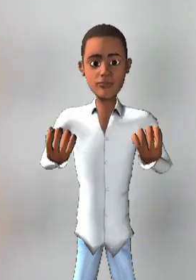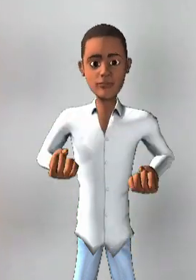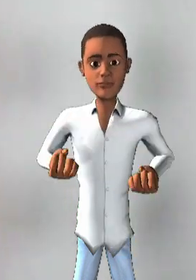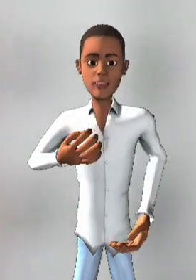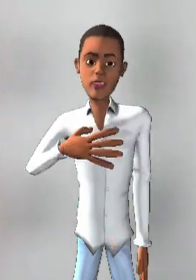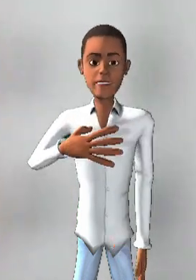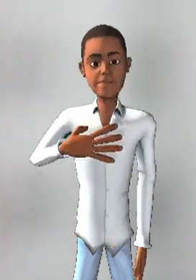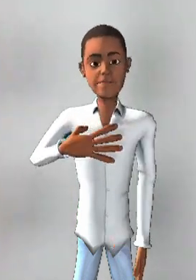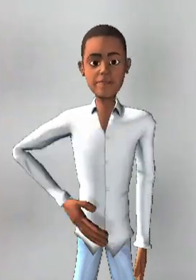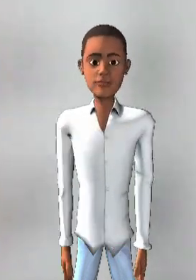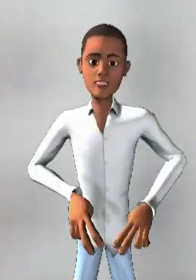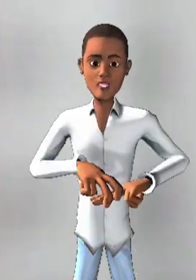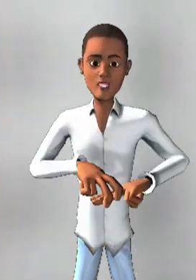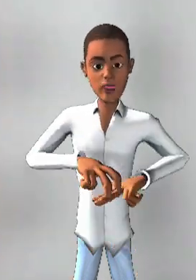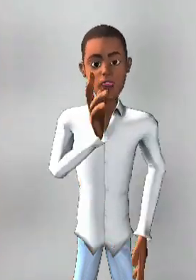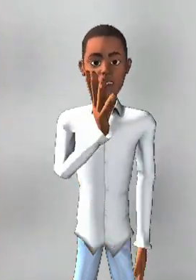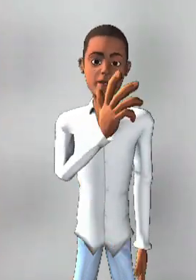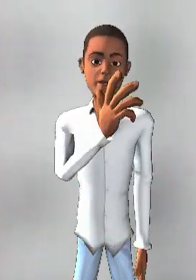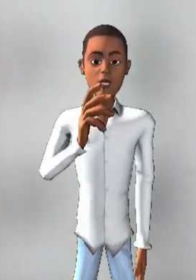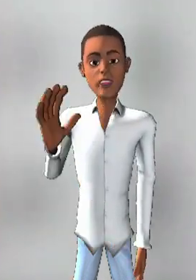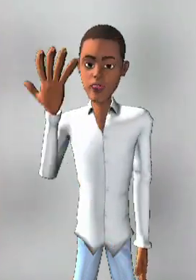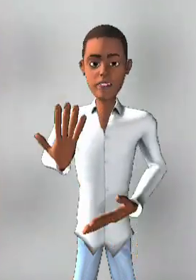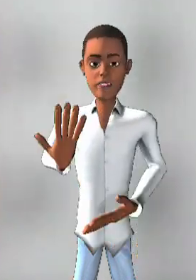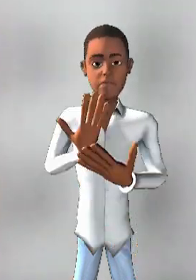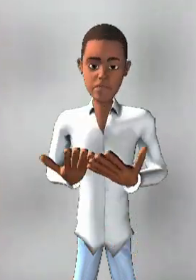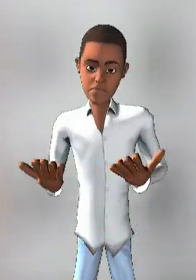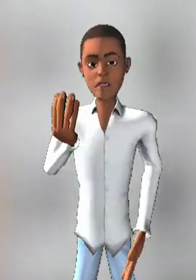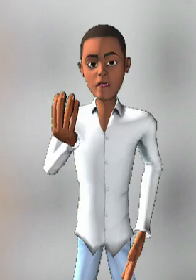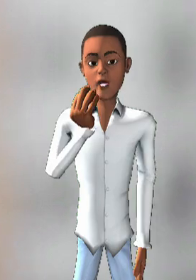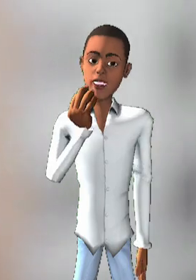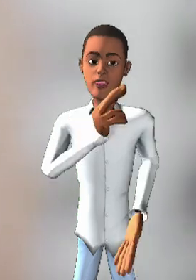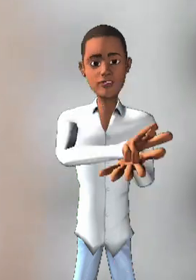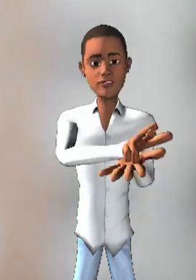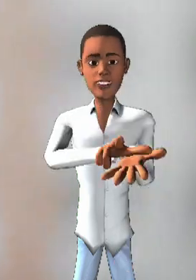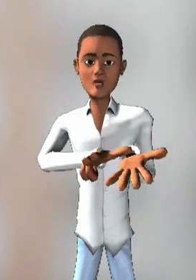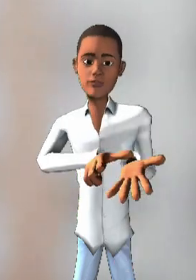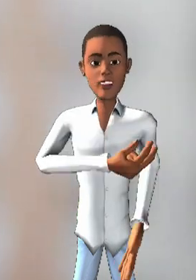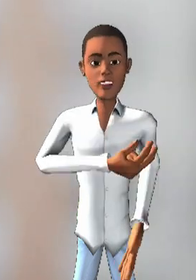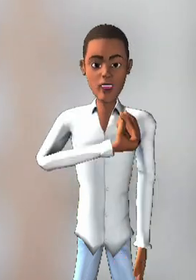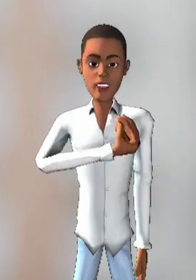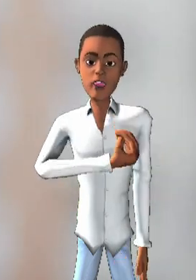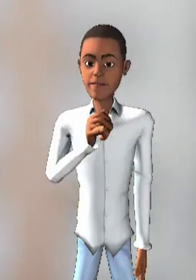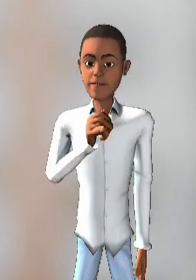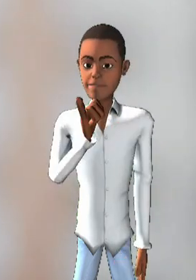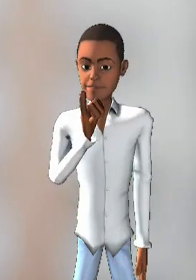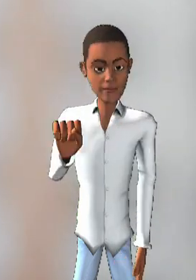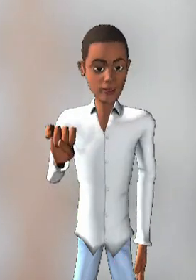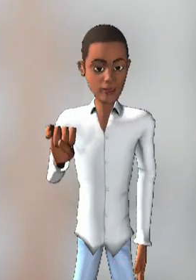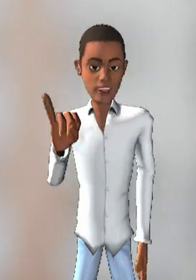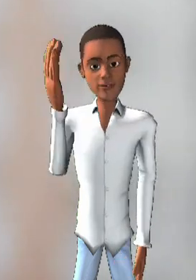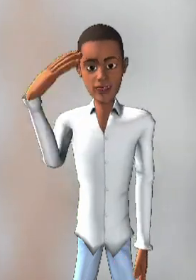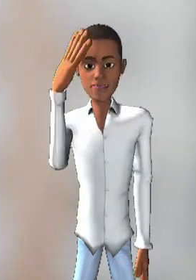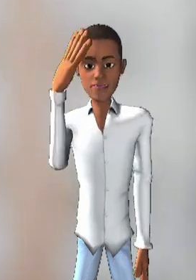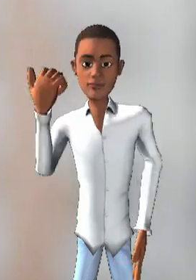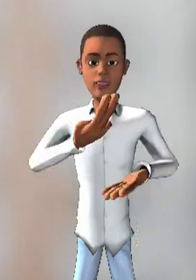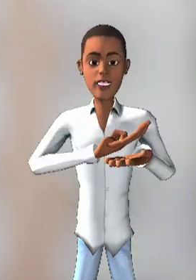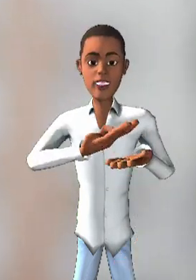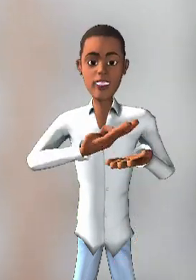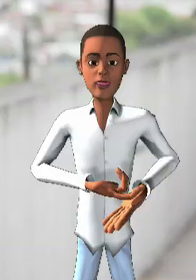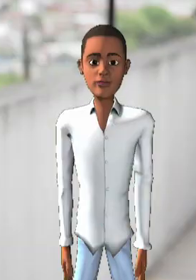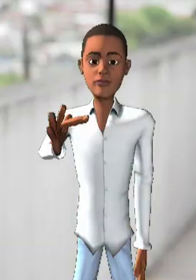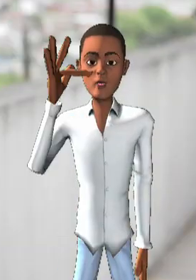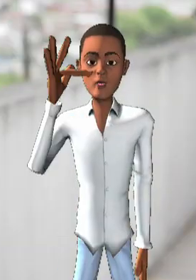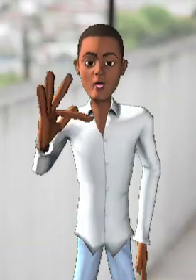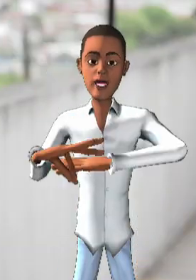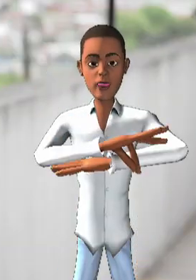para aceitar isso, nessa você deixa de ser muitas carreiras que você tem tino para